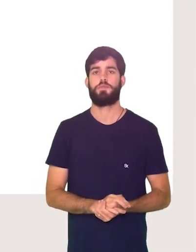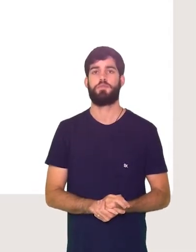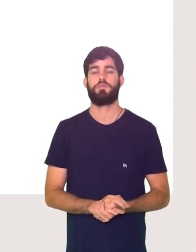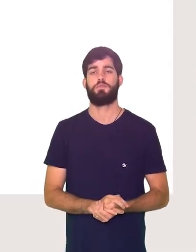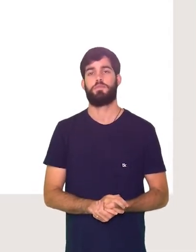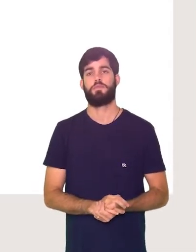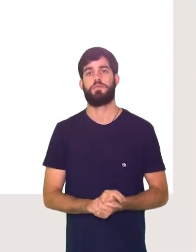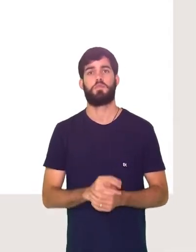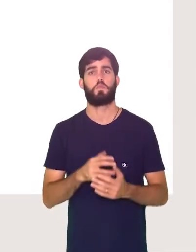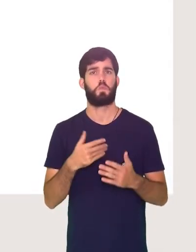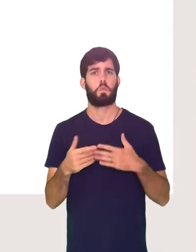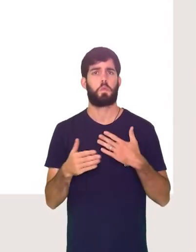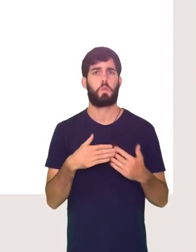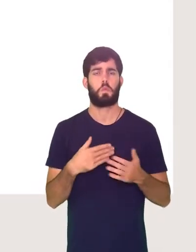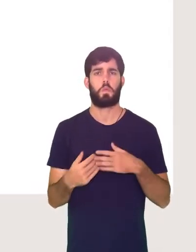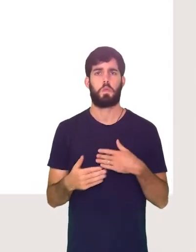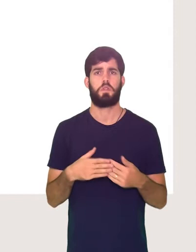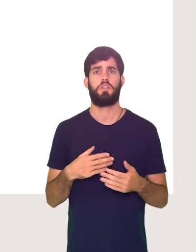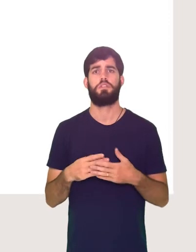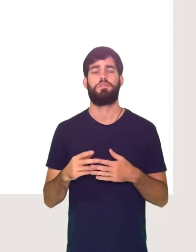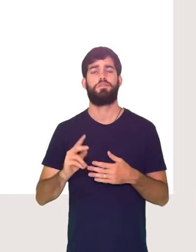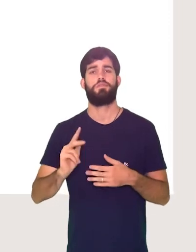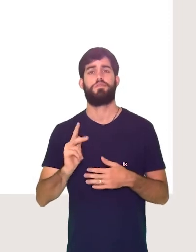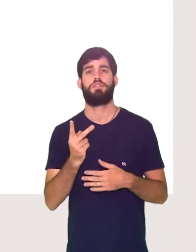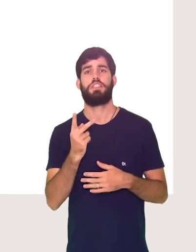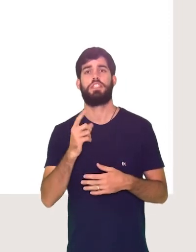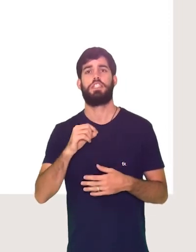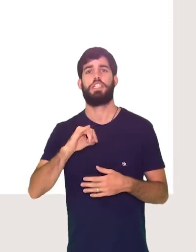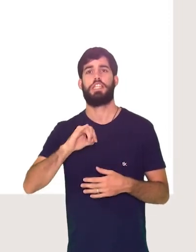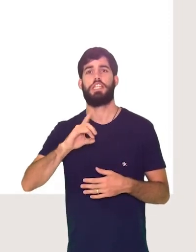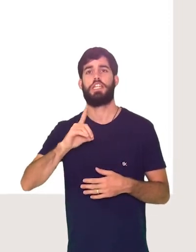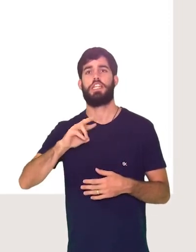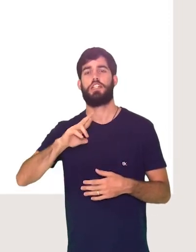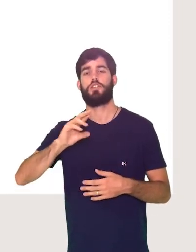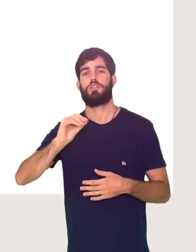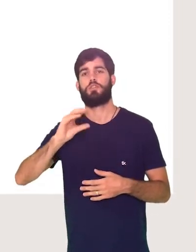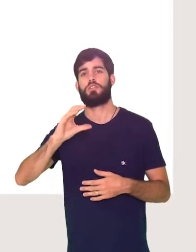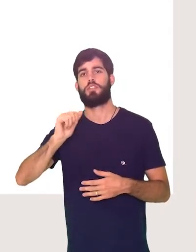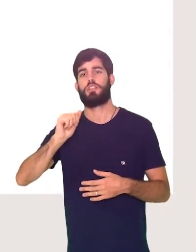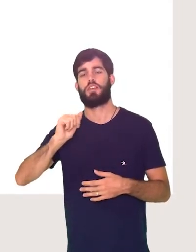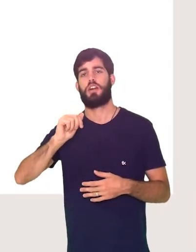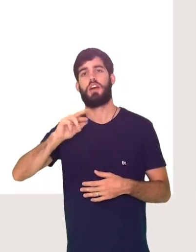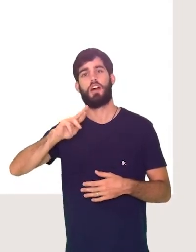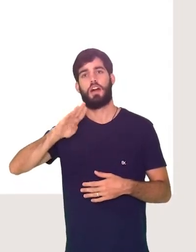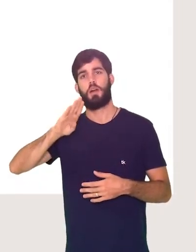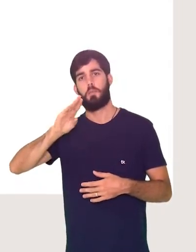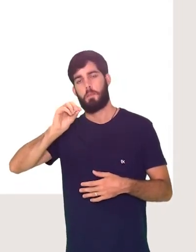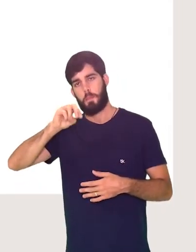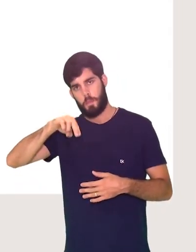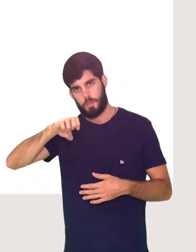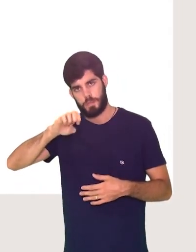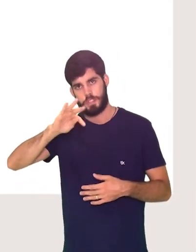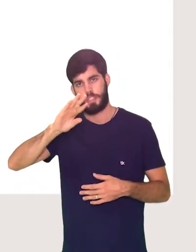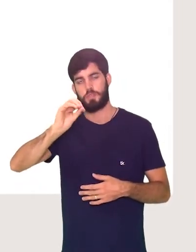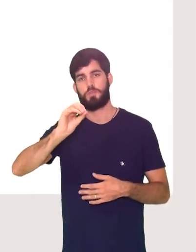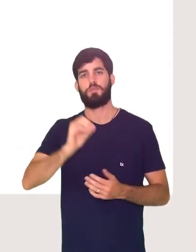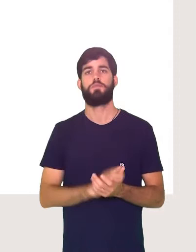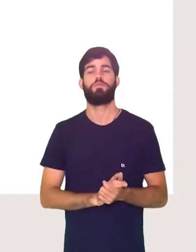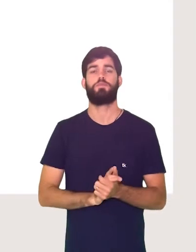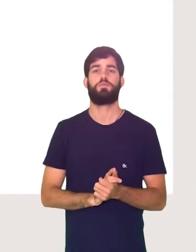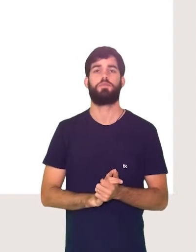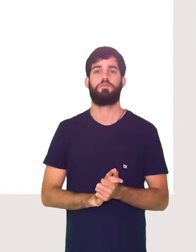de quaisquer hidrocarbonetos, hidrocarboneto é quando tem carbono e hidrogênio. Há a produção dos